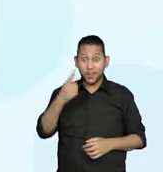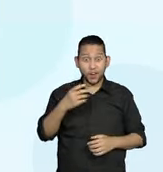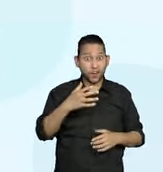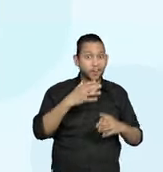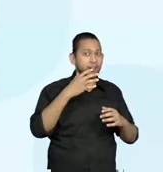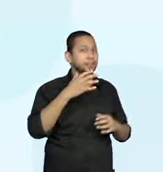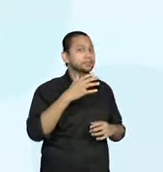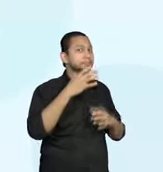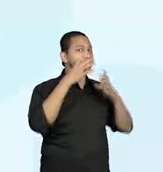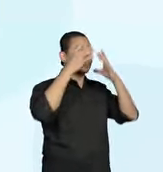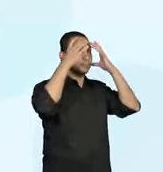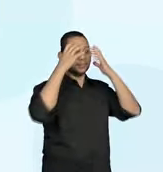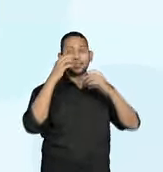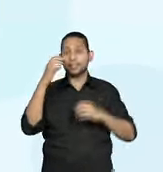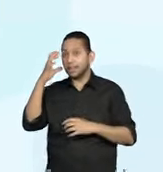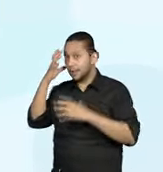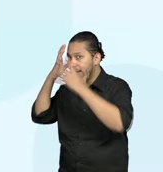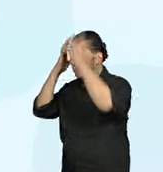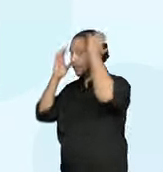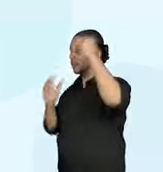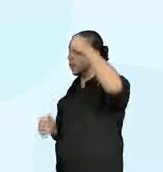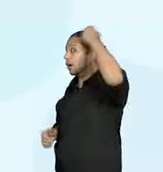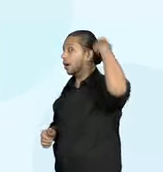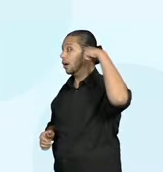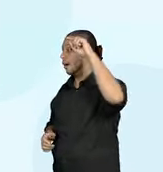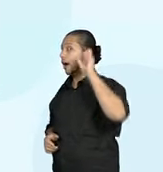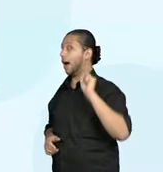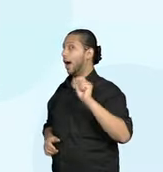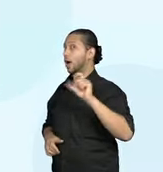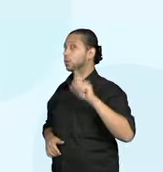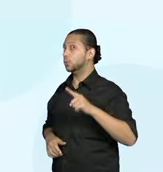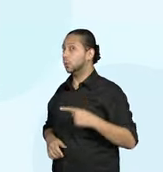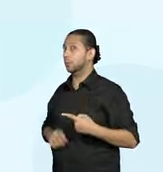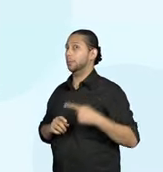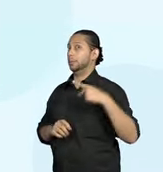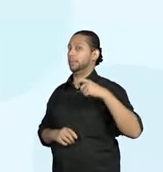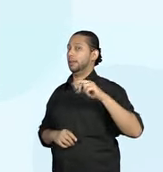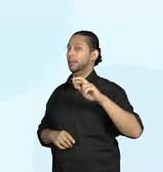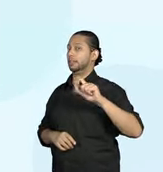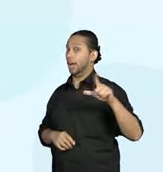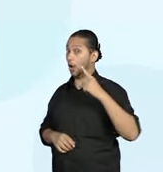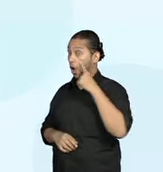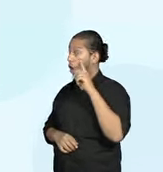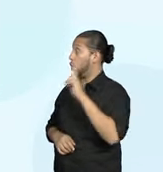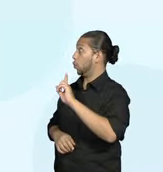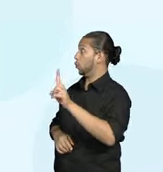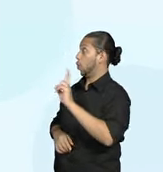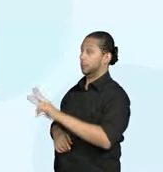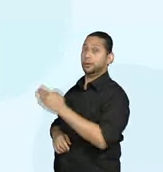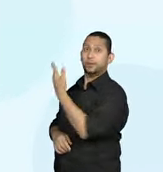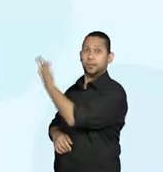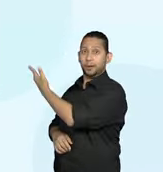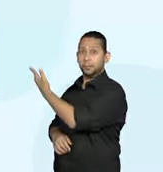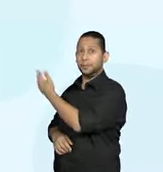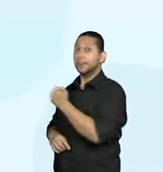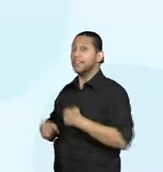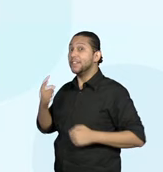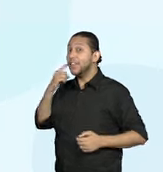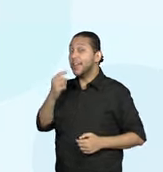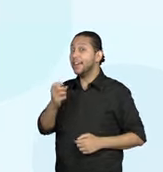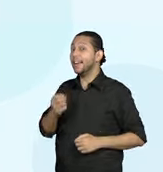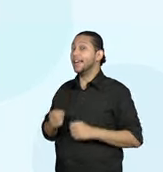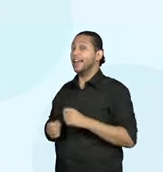osso parietal. Nós temos no amarelo o osso frontal, osso temporal das laterais aqui em